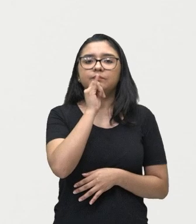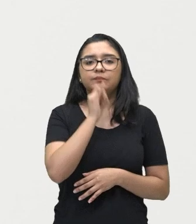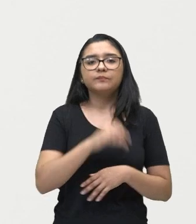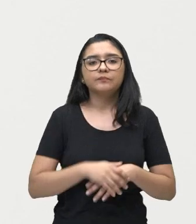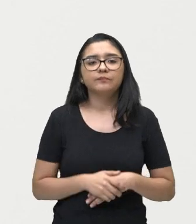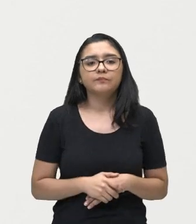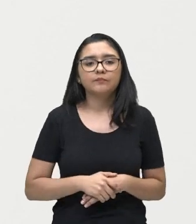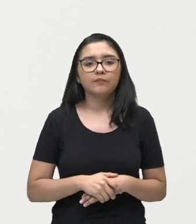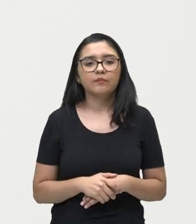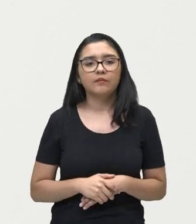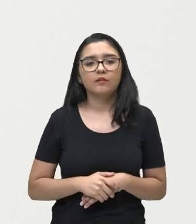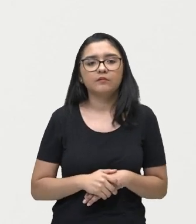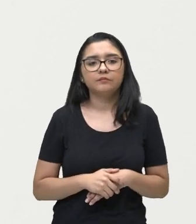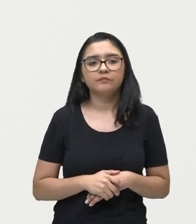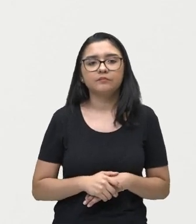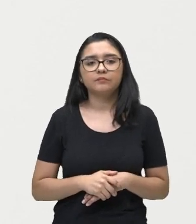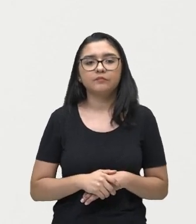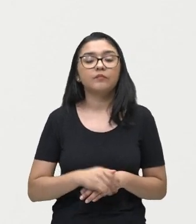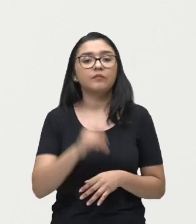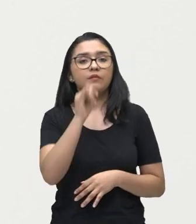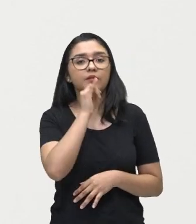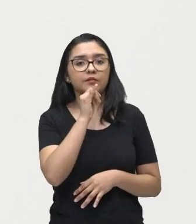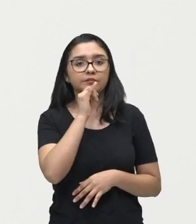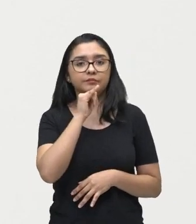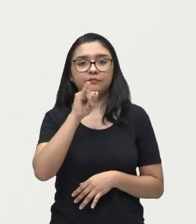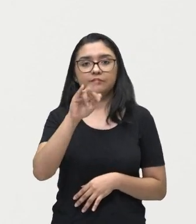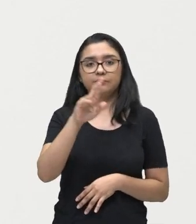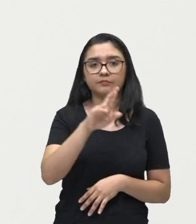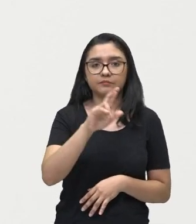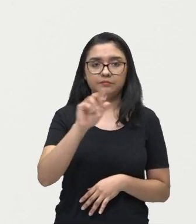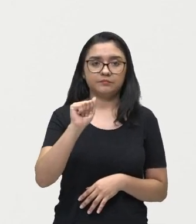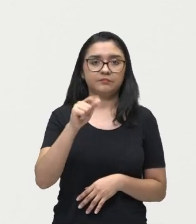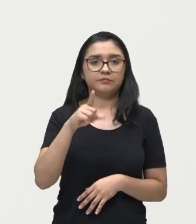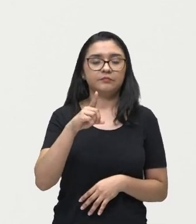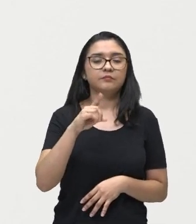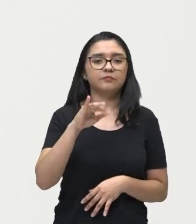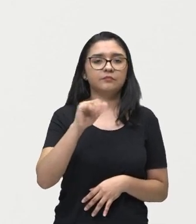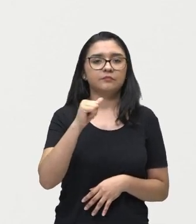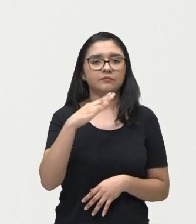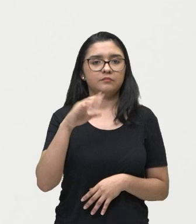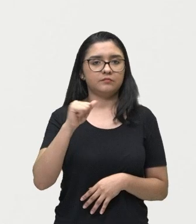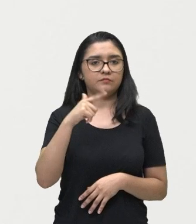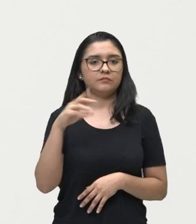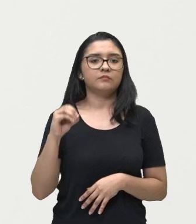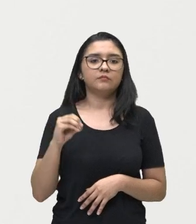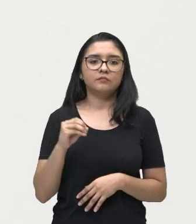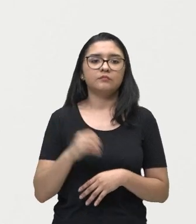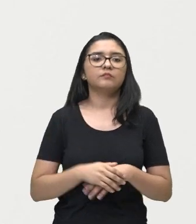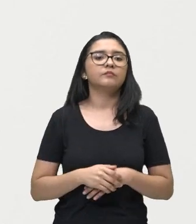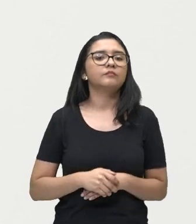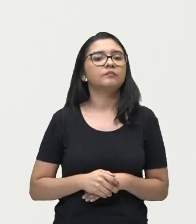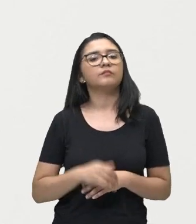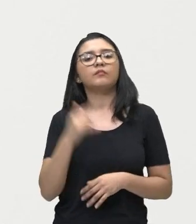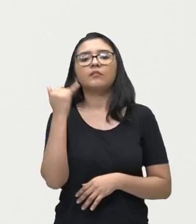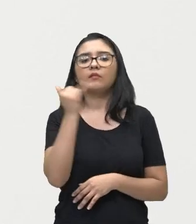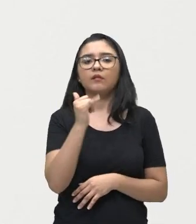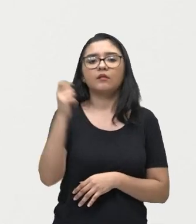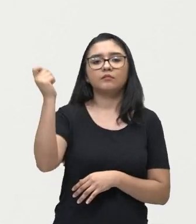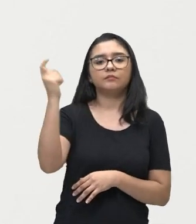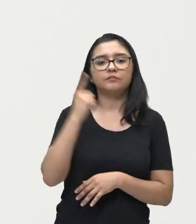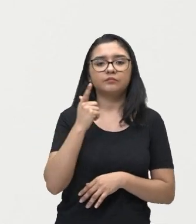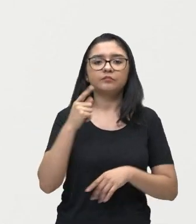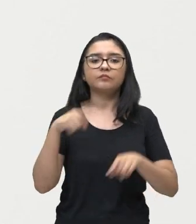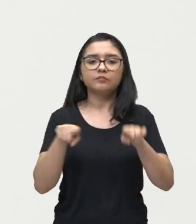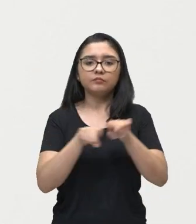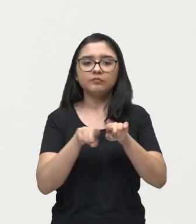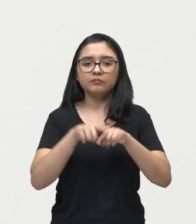de irradiação térmica. A energia solar, fogo das lareiras, era isso